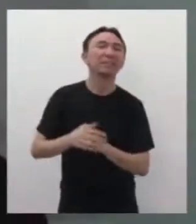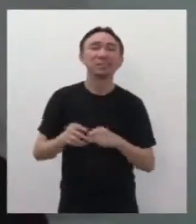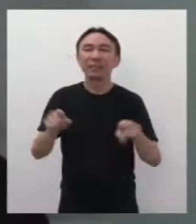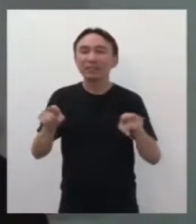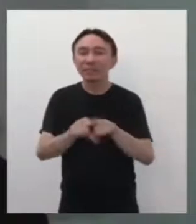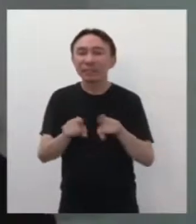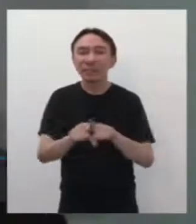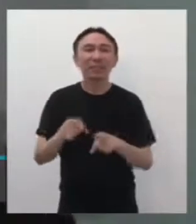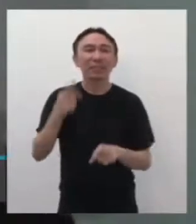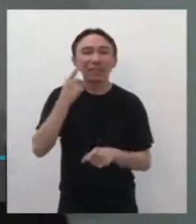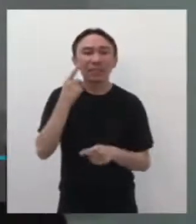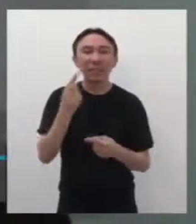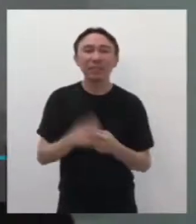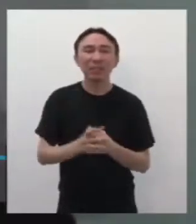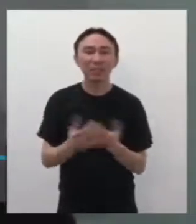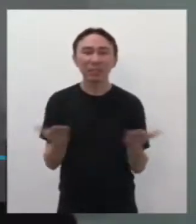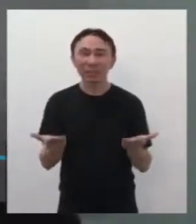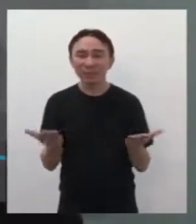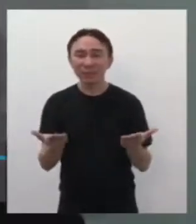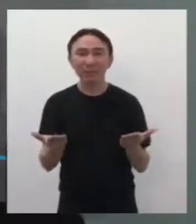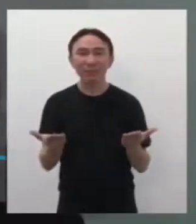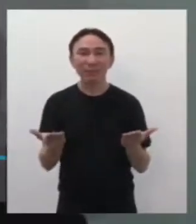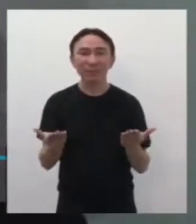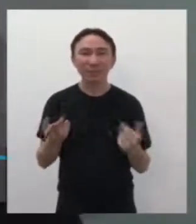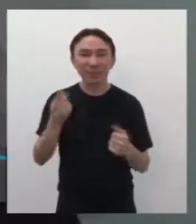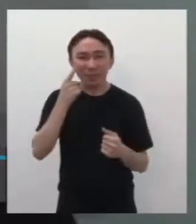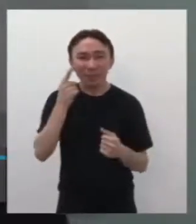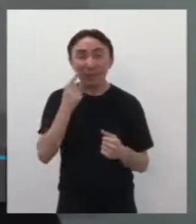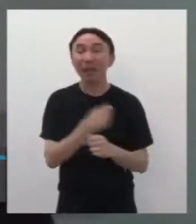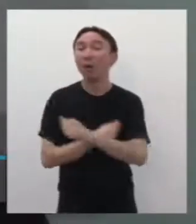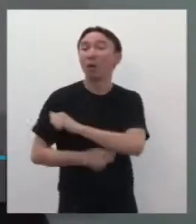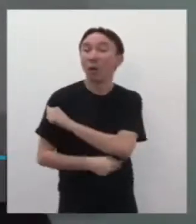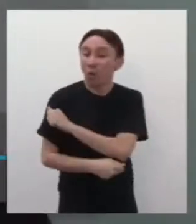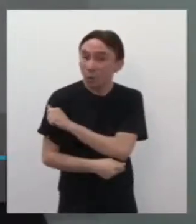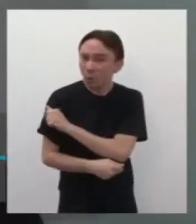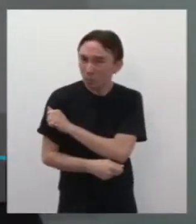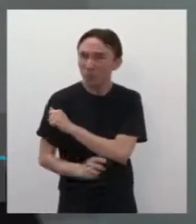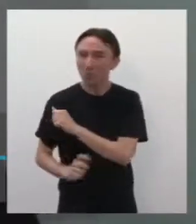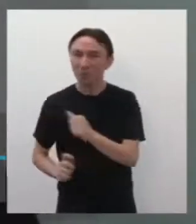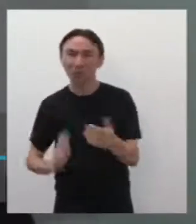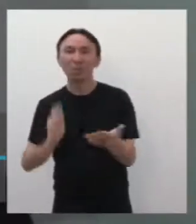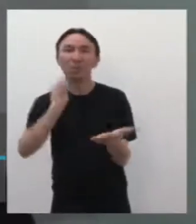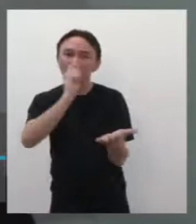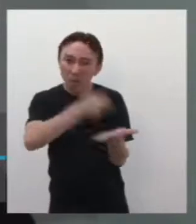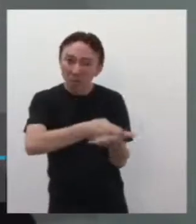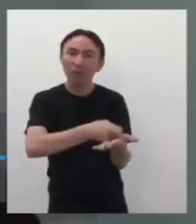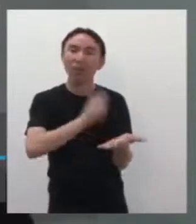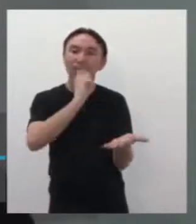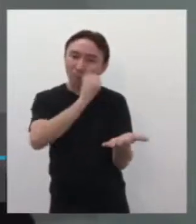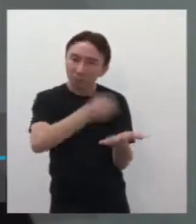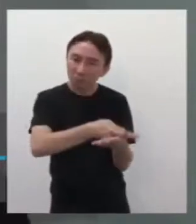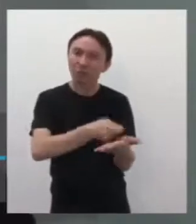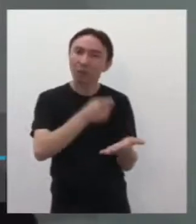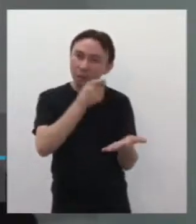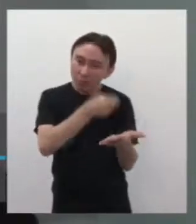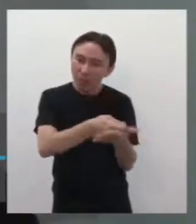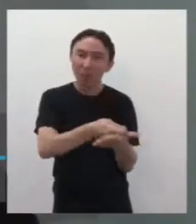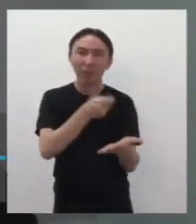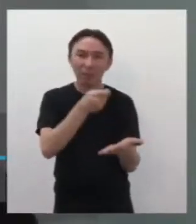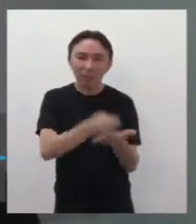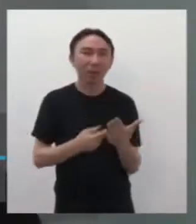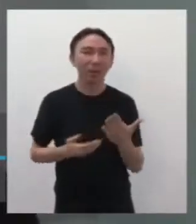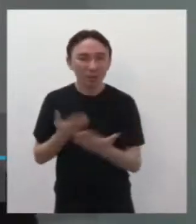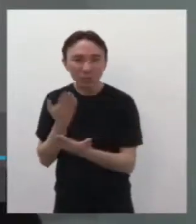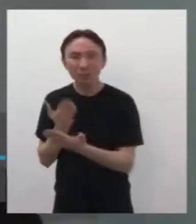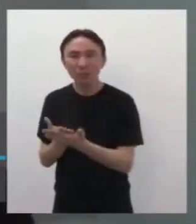o Descomplica. Tirando esses alunos, de alunos pagantes, que estão ali todo mês pagando para poder estudar com o Descomplica, a gente tem mais